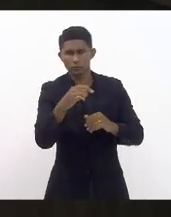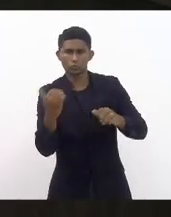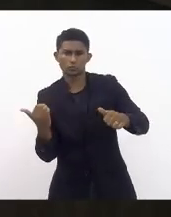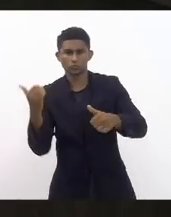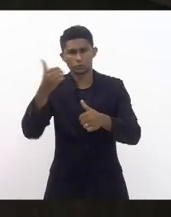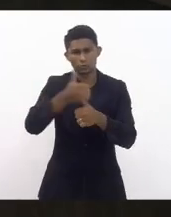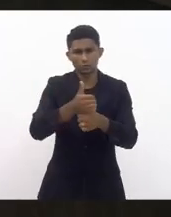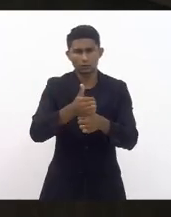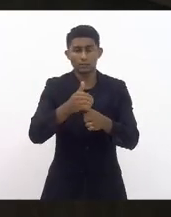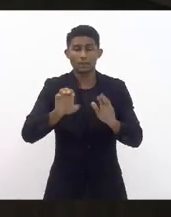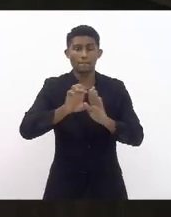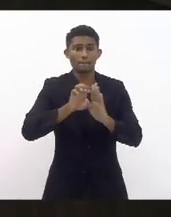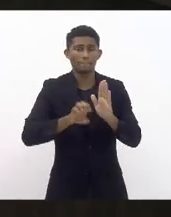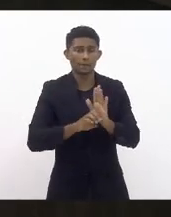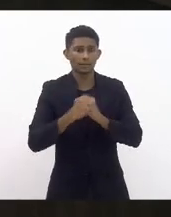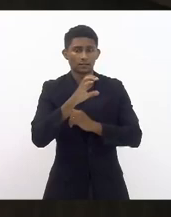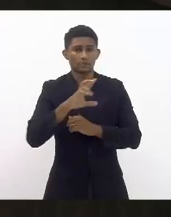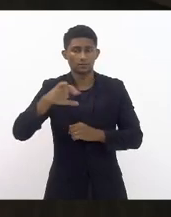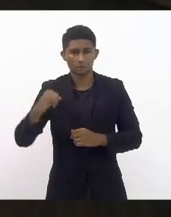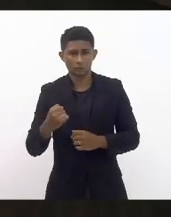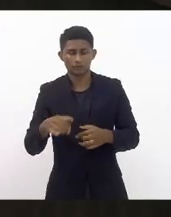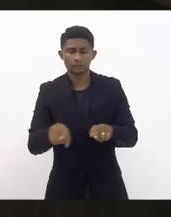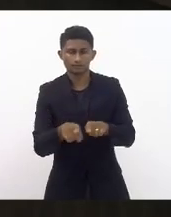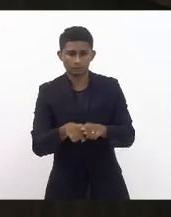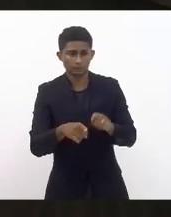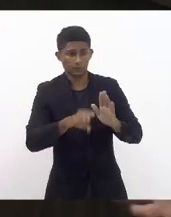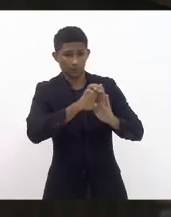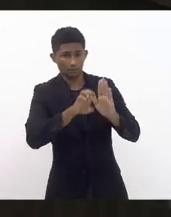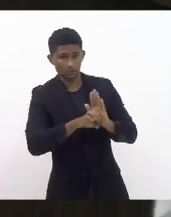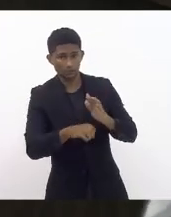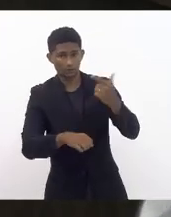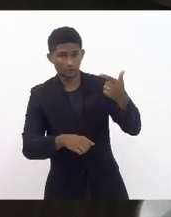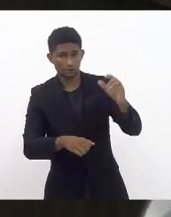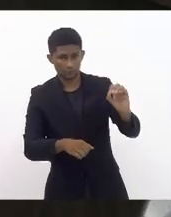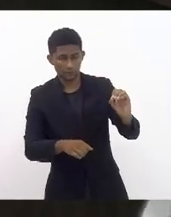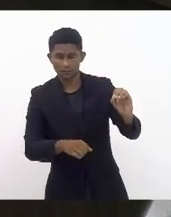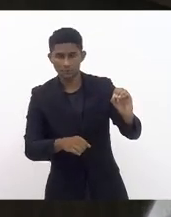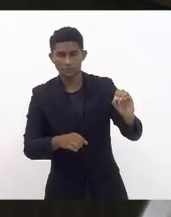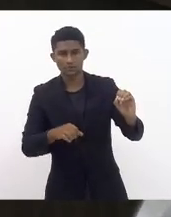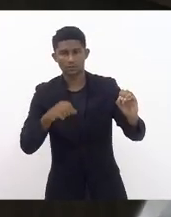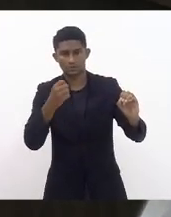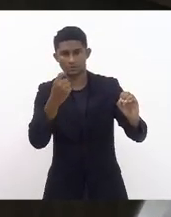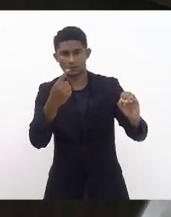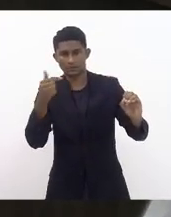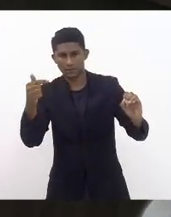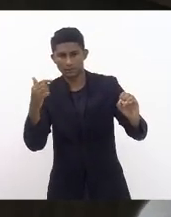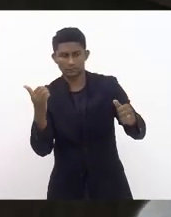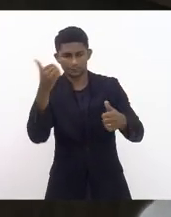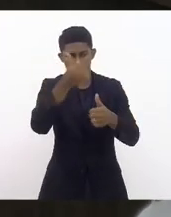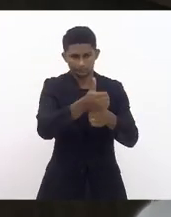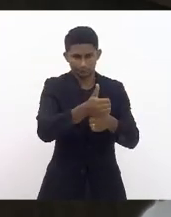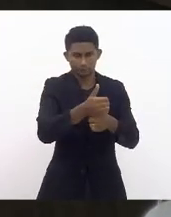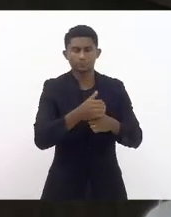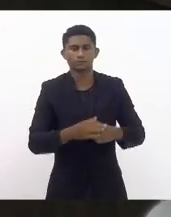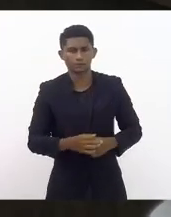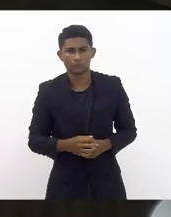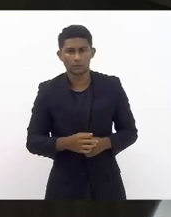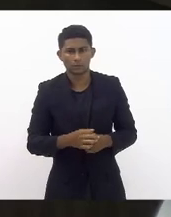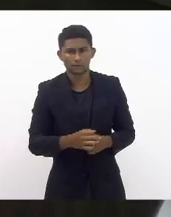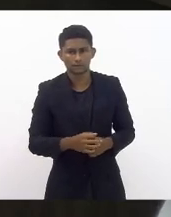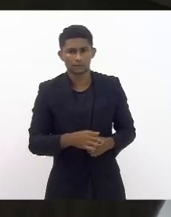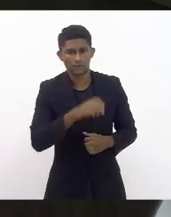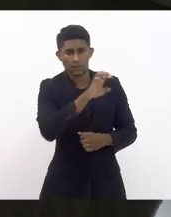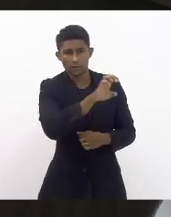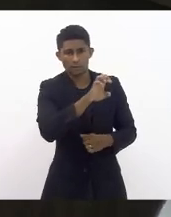CCJ. Prejudicada a emenda 20 pela emenda 17. Contrário às